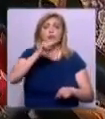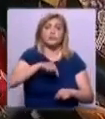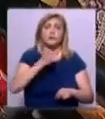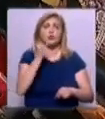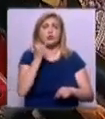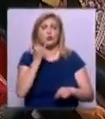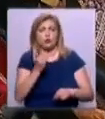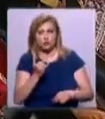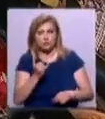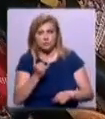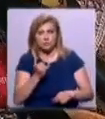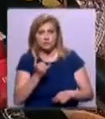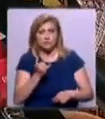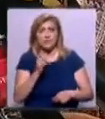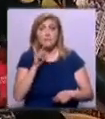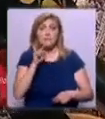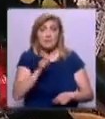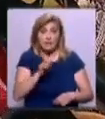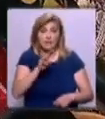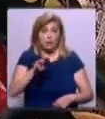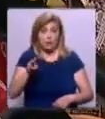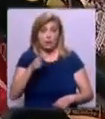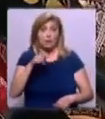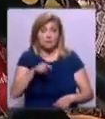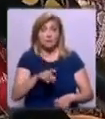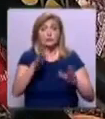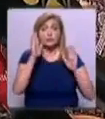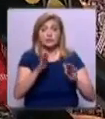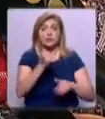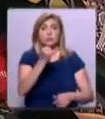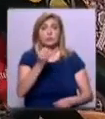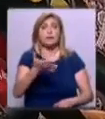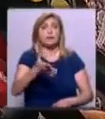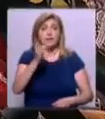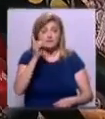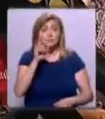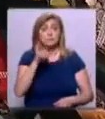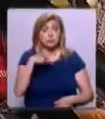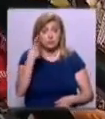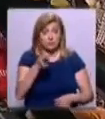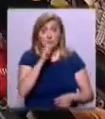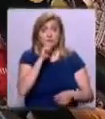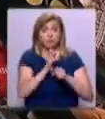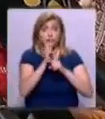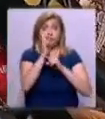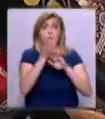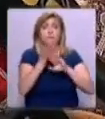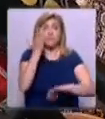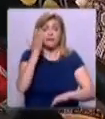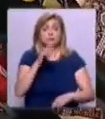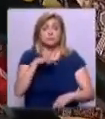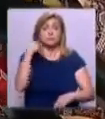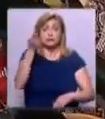mil milhões de euros já em 2016. Fatura que, aliás, depois irá crescendo na próxima